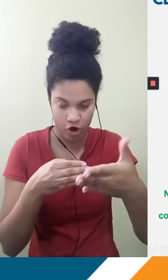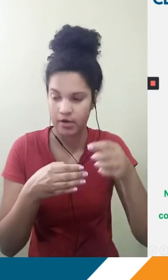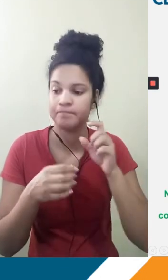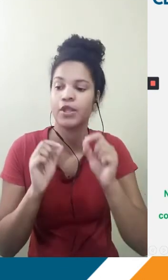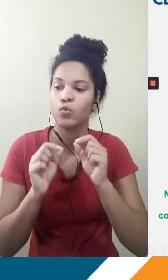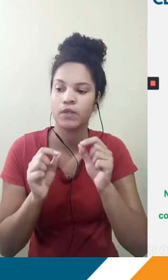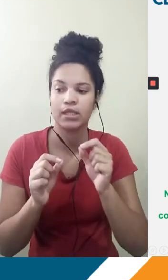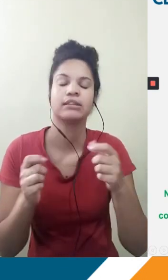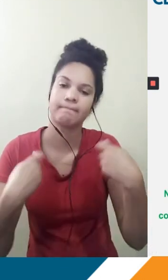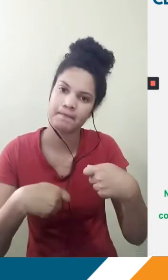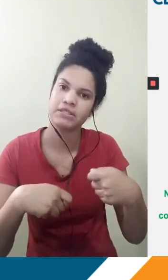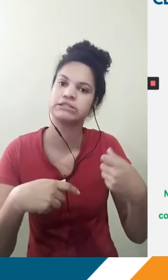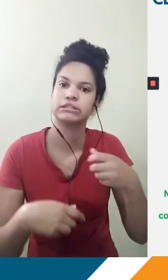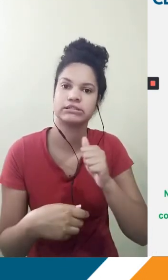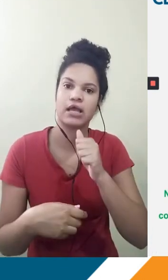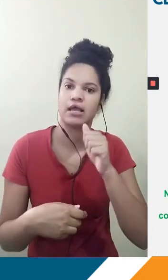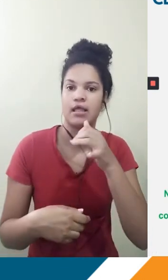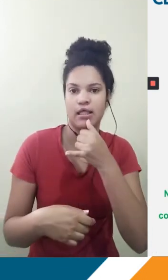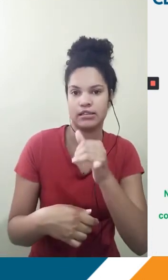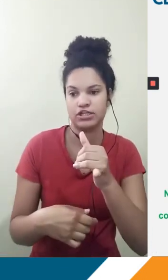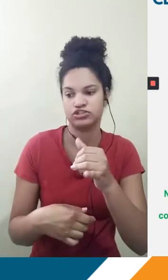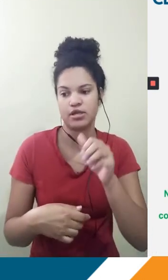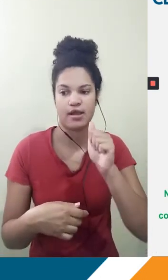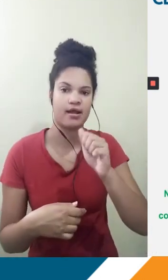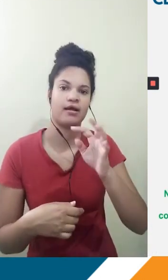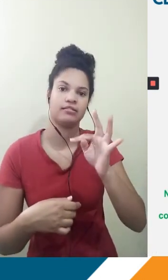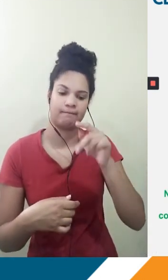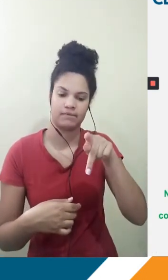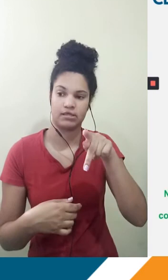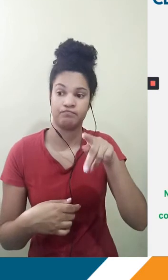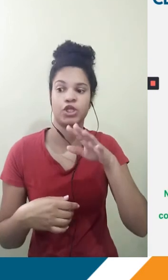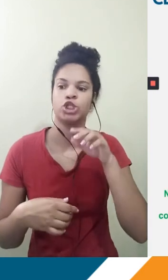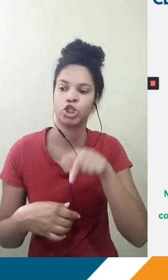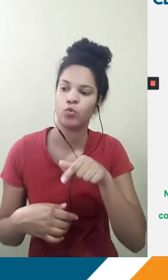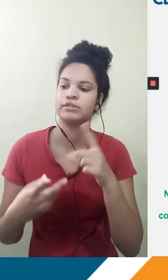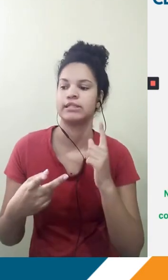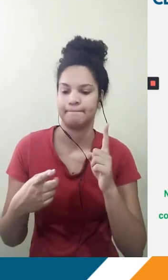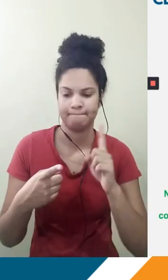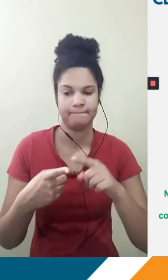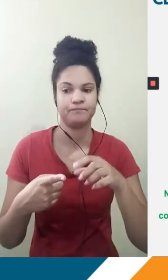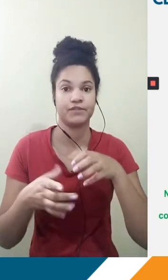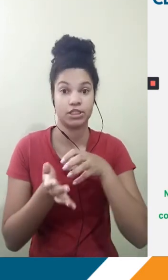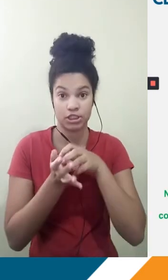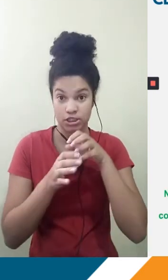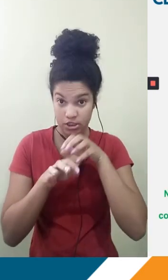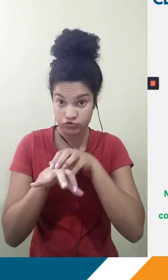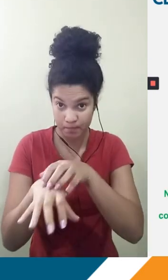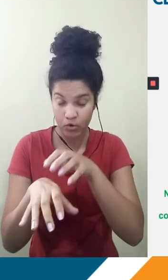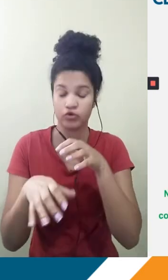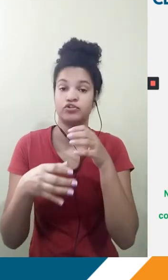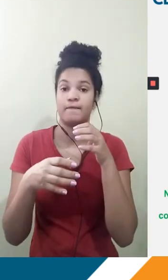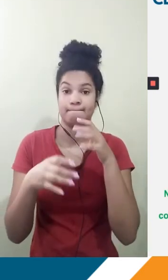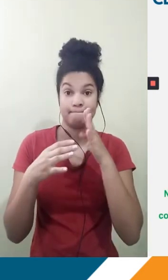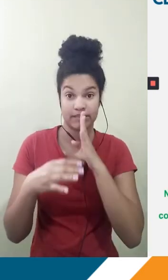linhas gerais, nós temos então transporte passivo, transporte ativo pela membrana, ou seja, sem gasto de